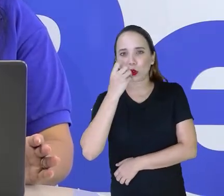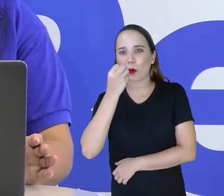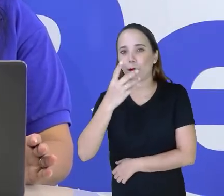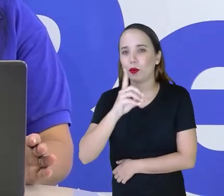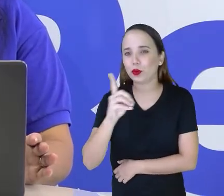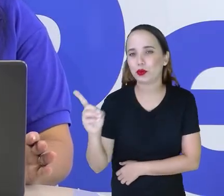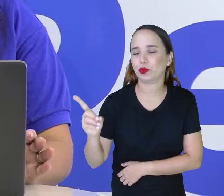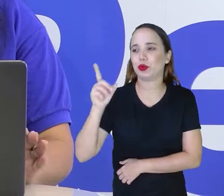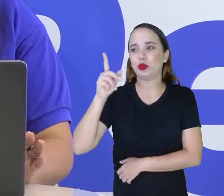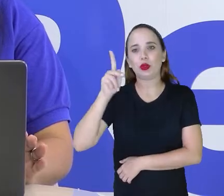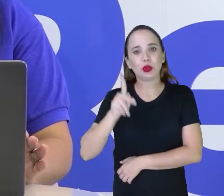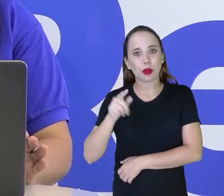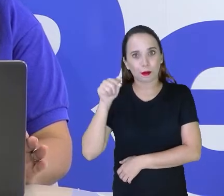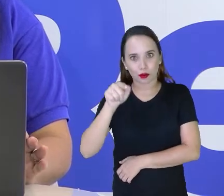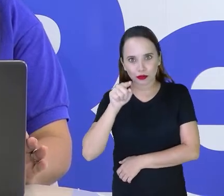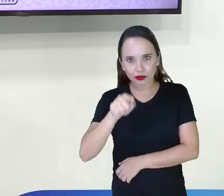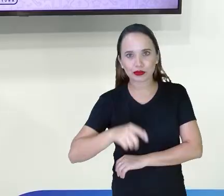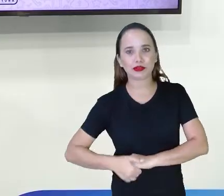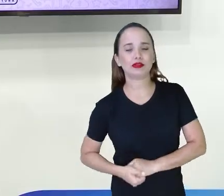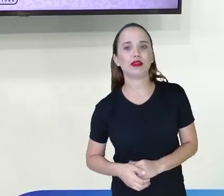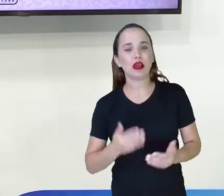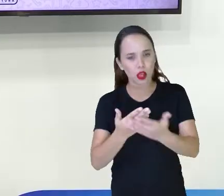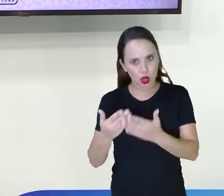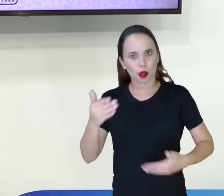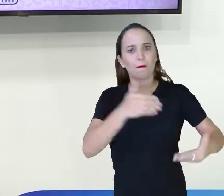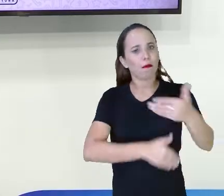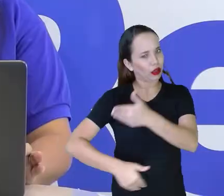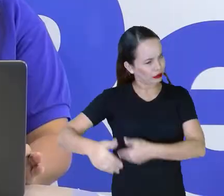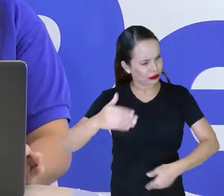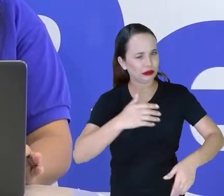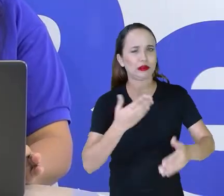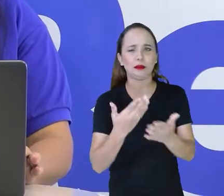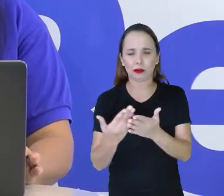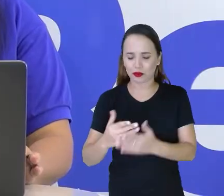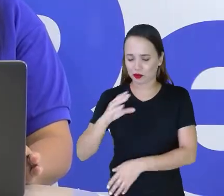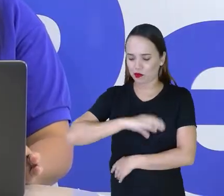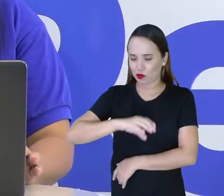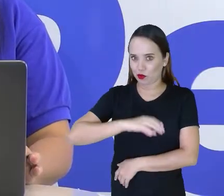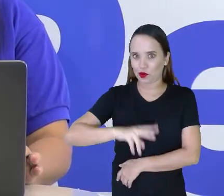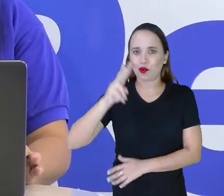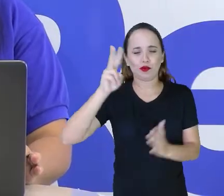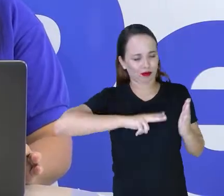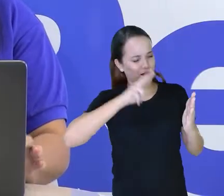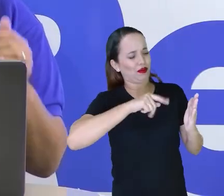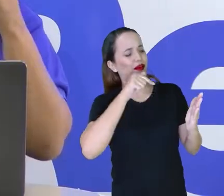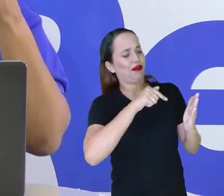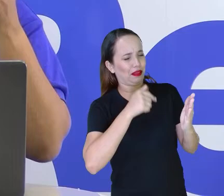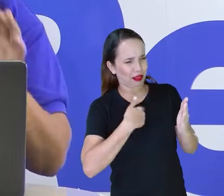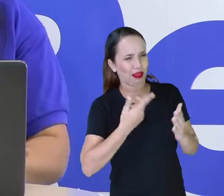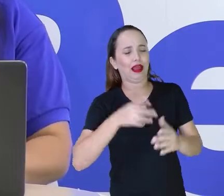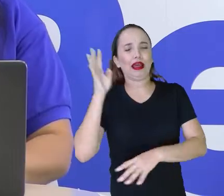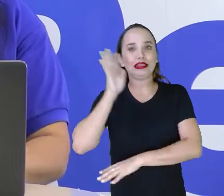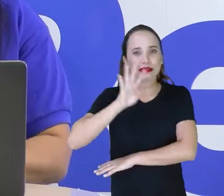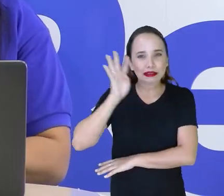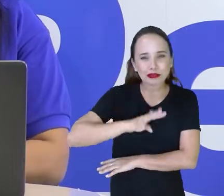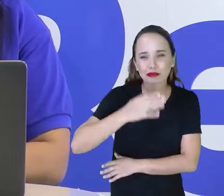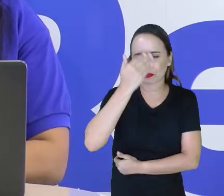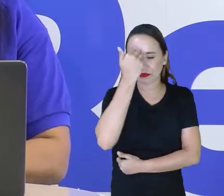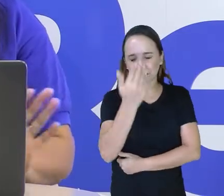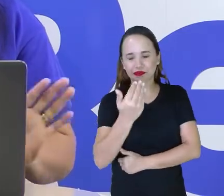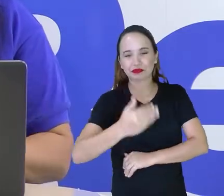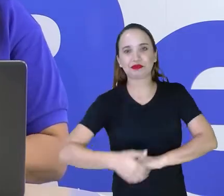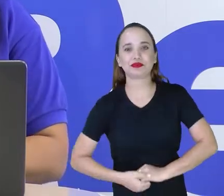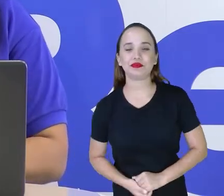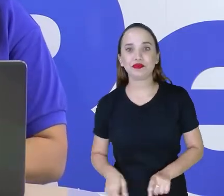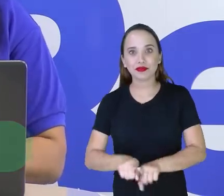você. Olha, Yasmin participou da aula de língua portuguesa. Eu estava lendo aquelas, a gente estava gostando da aula de português. Valeu, Yasmin. E já está aqui dando